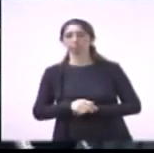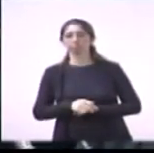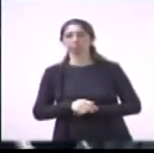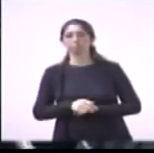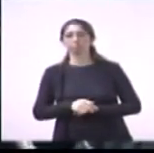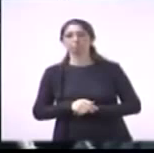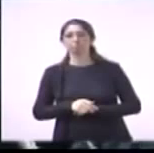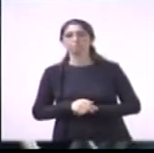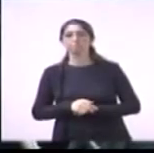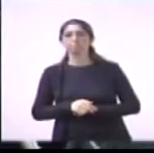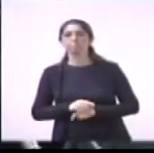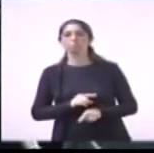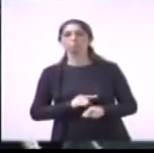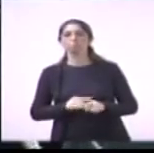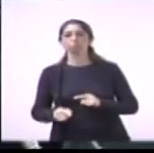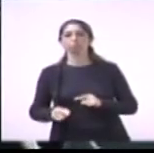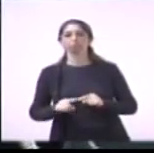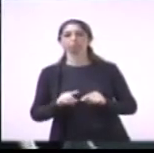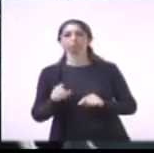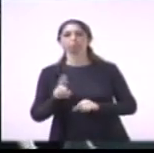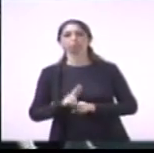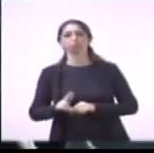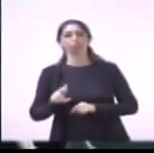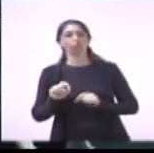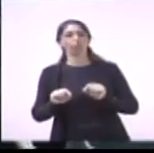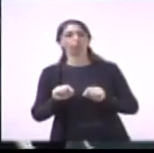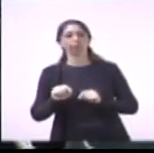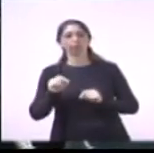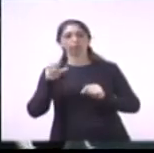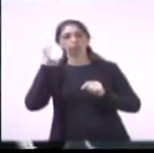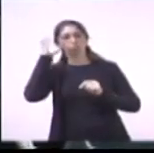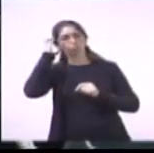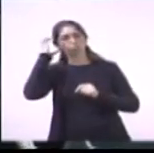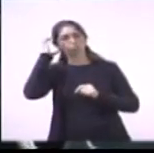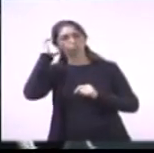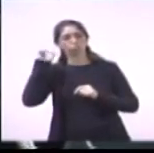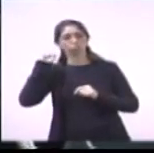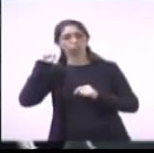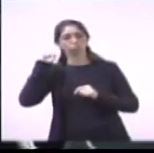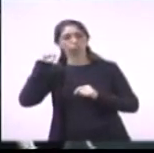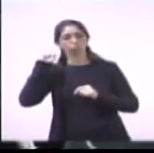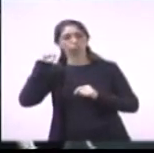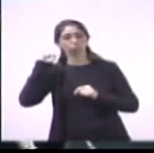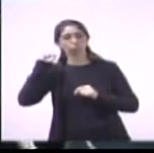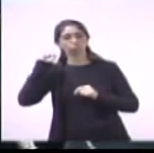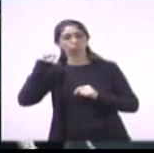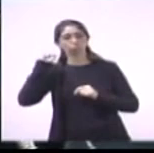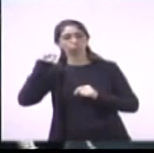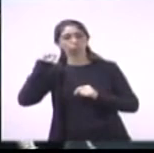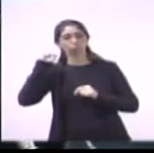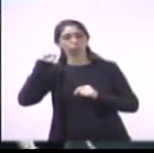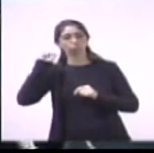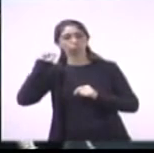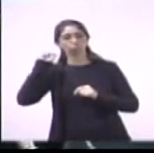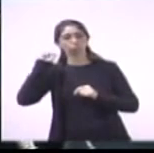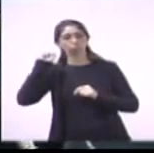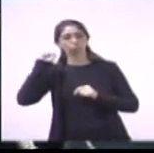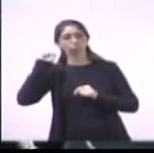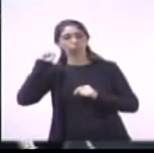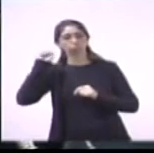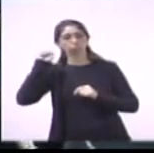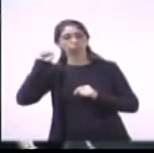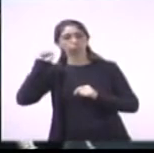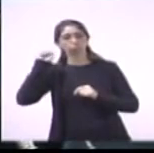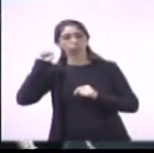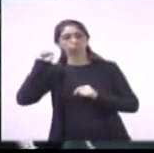sobre a proibição do uso de aparelhos de som portáteis ou instalados em veículos